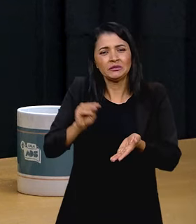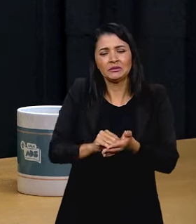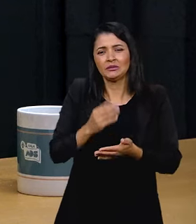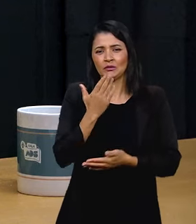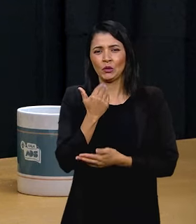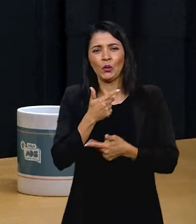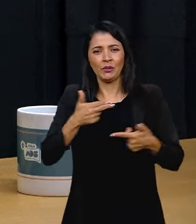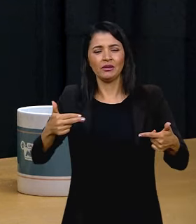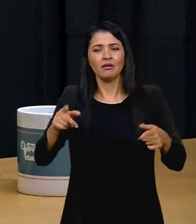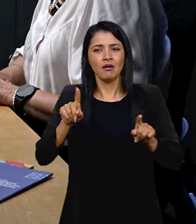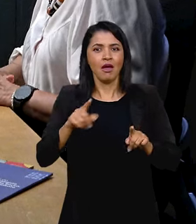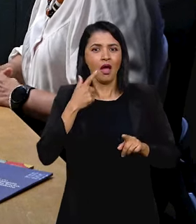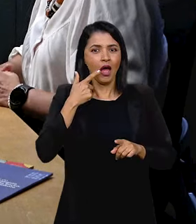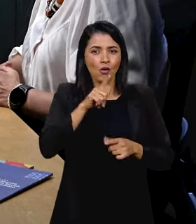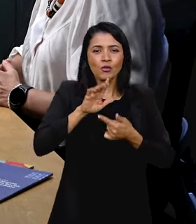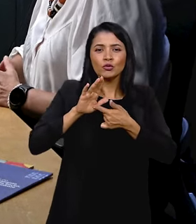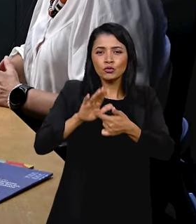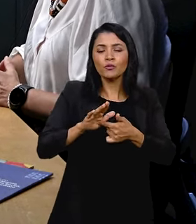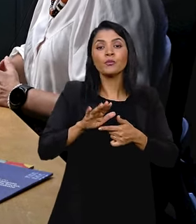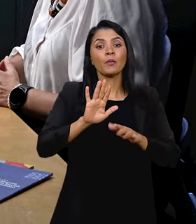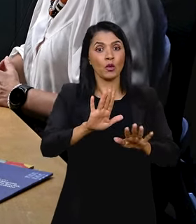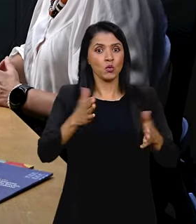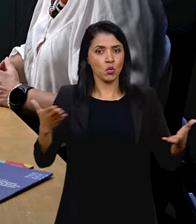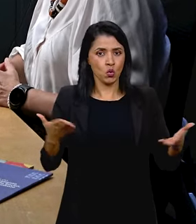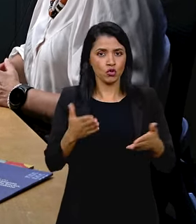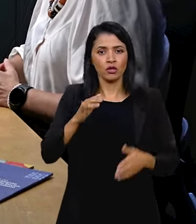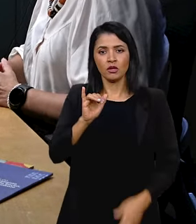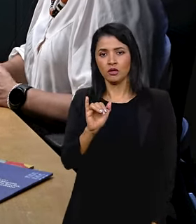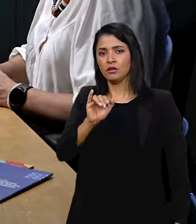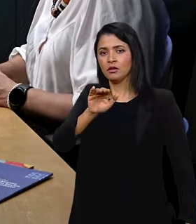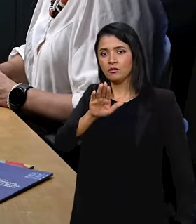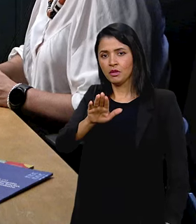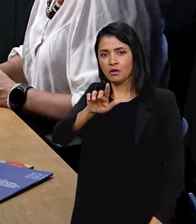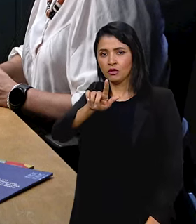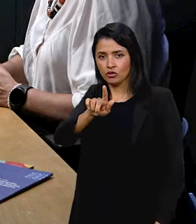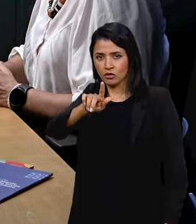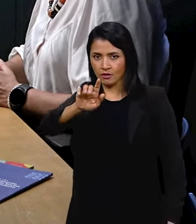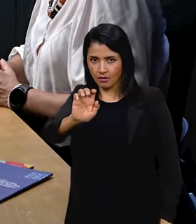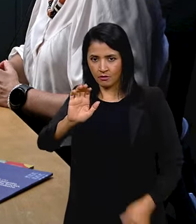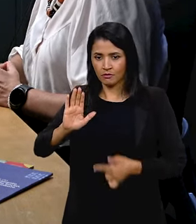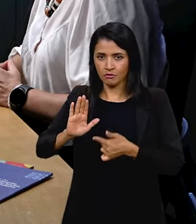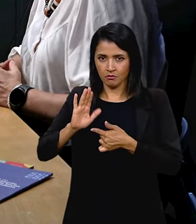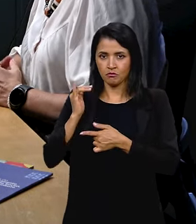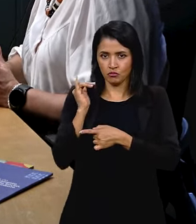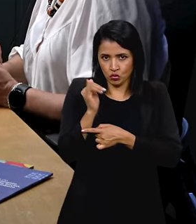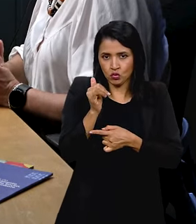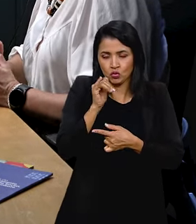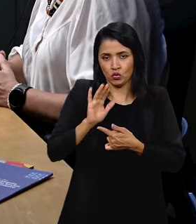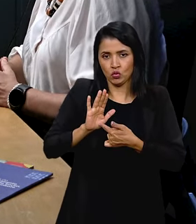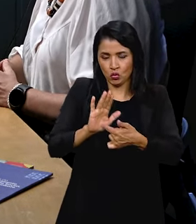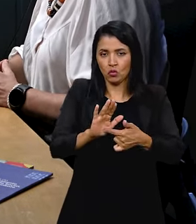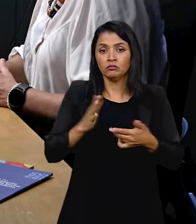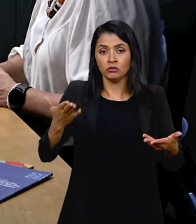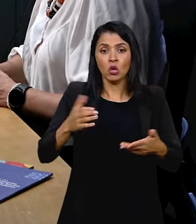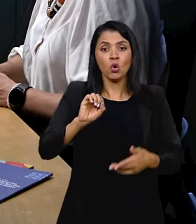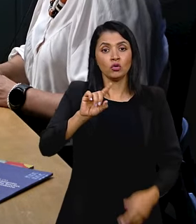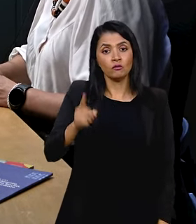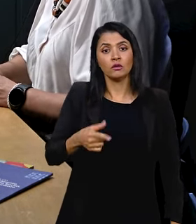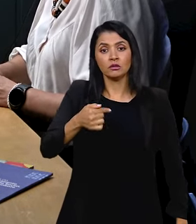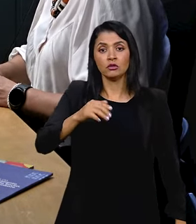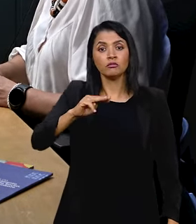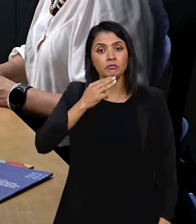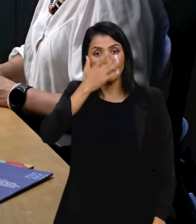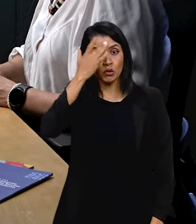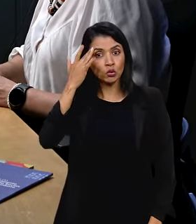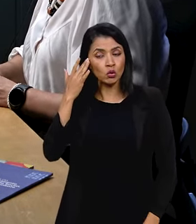mostrou que saíram a gente hoje a o ibg indicou pra gente que a gente tem 8,7 milhões de pessoas na